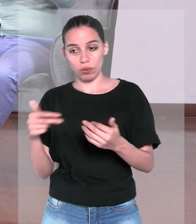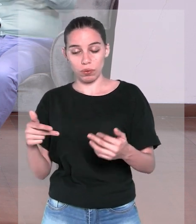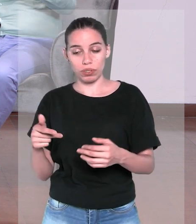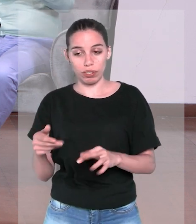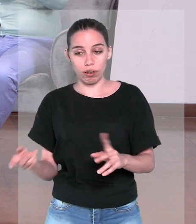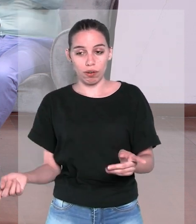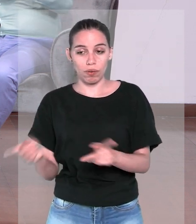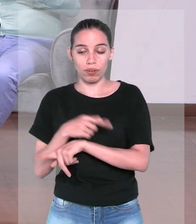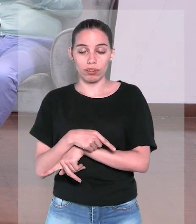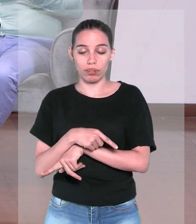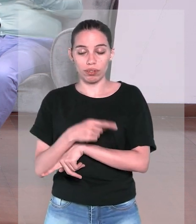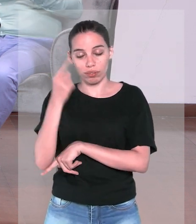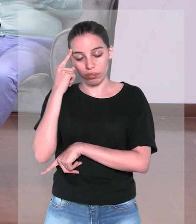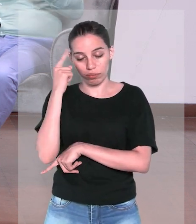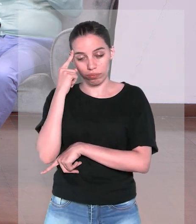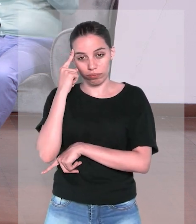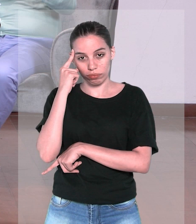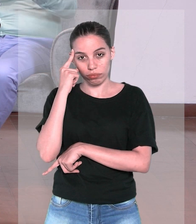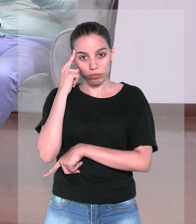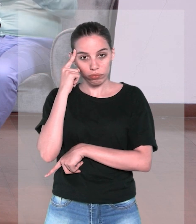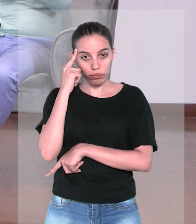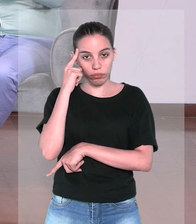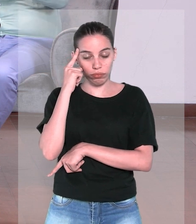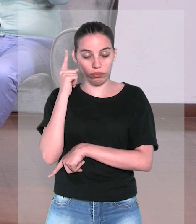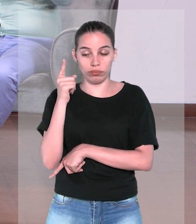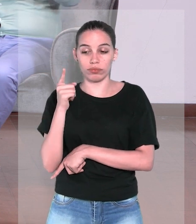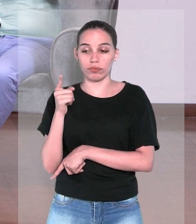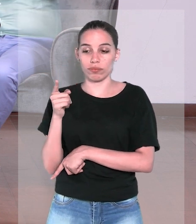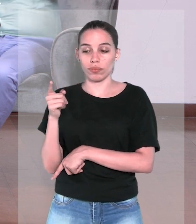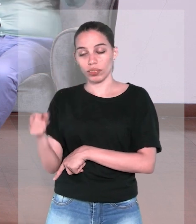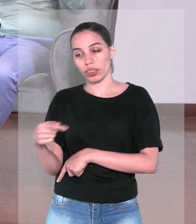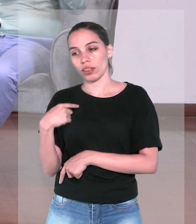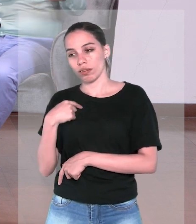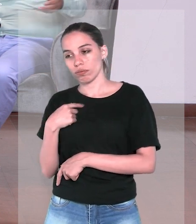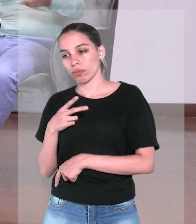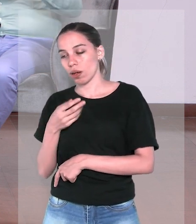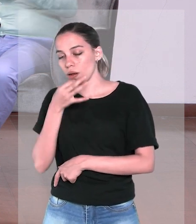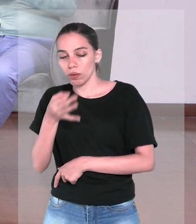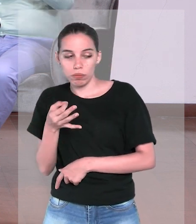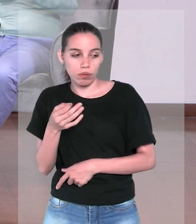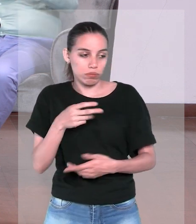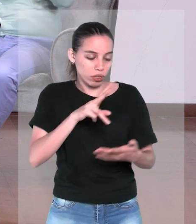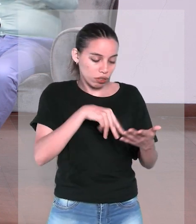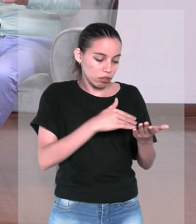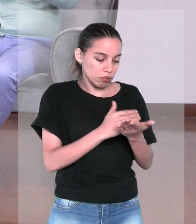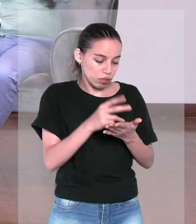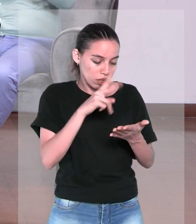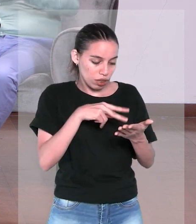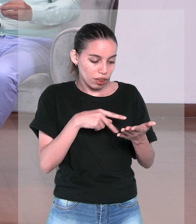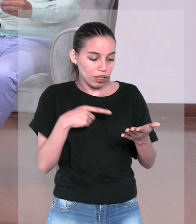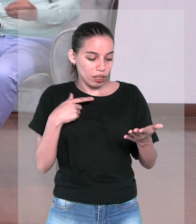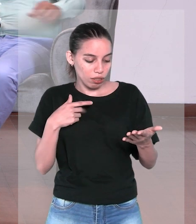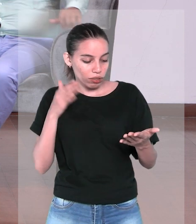para as pessoas a partir das suas experiências. Então, favorece para que eu analise também com essa perspectiva. E a minha rotina